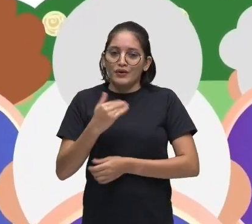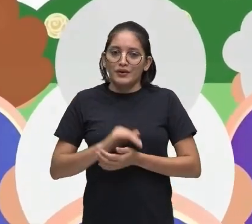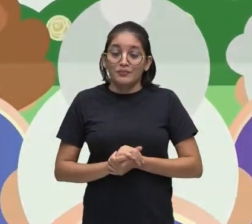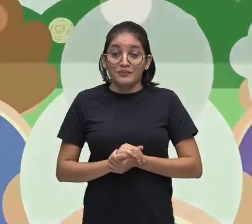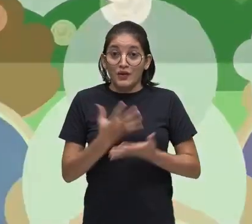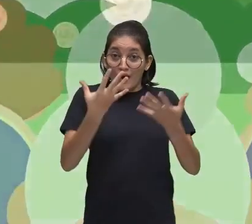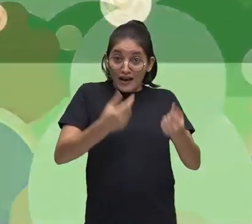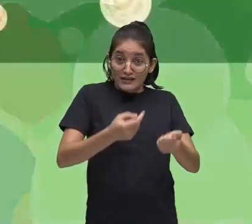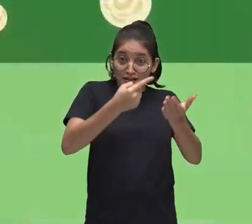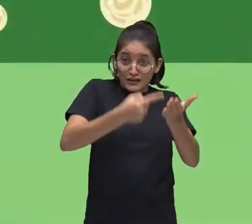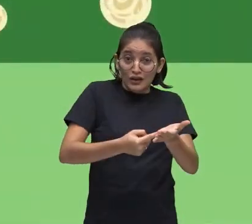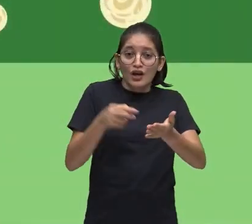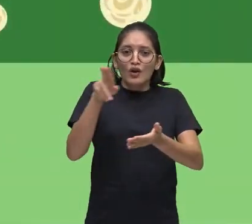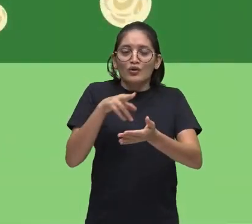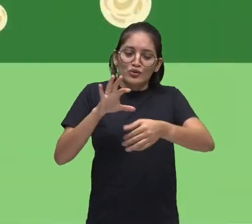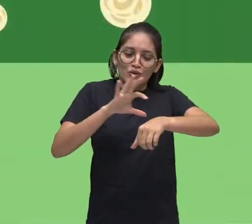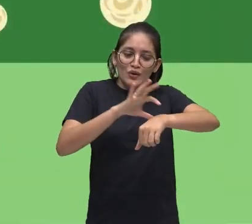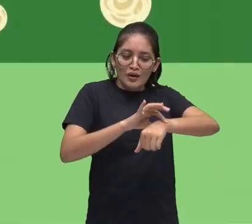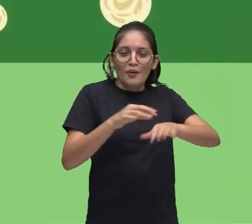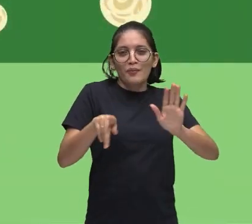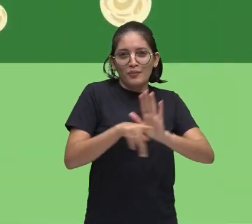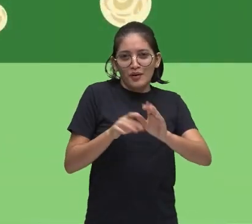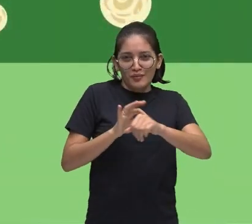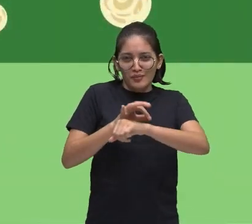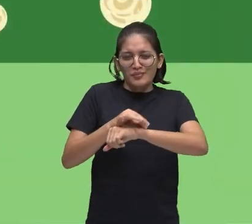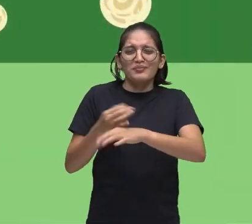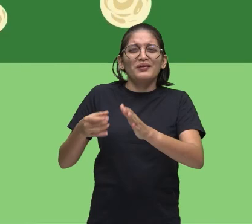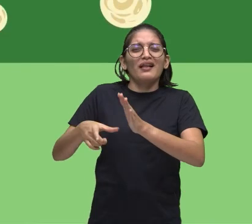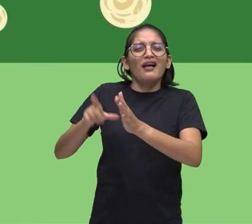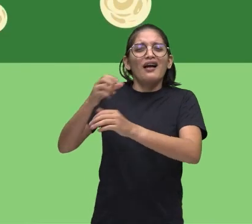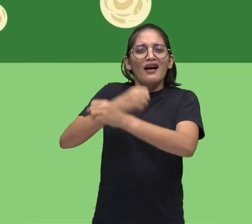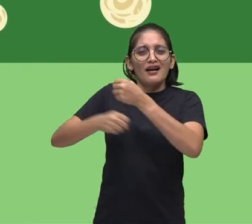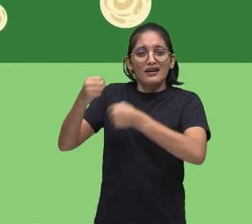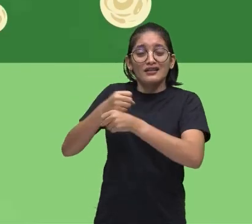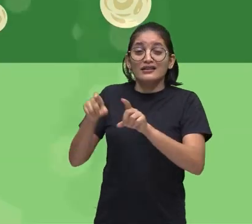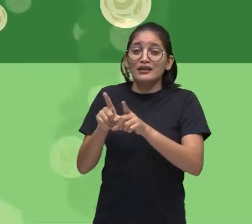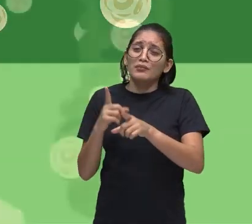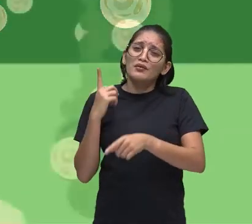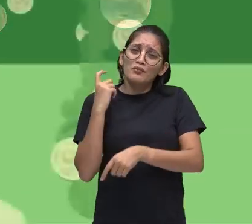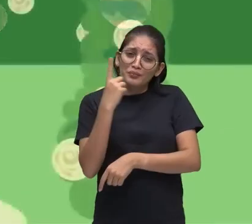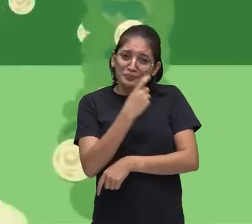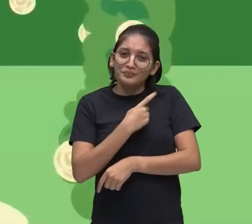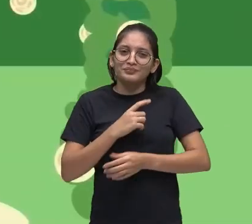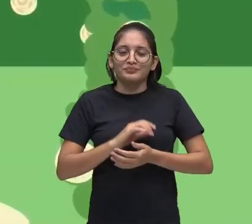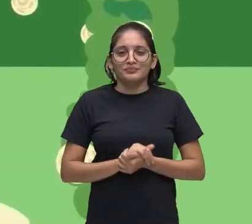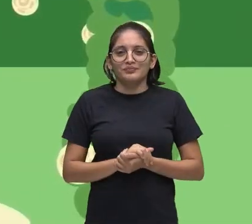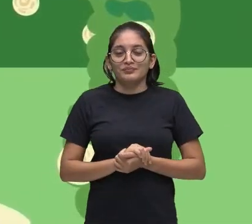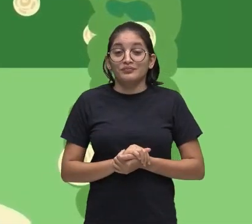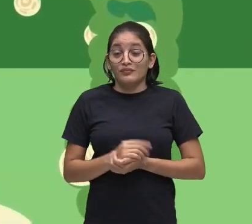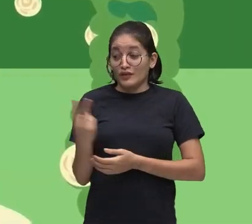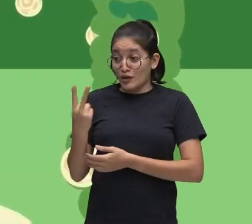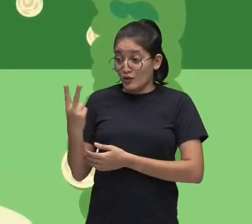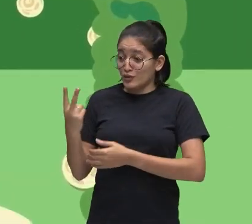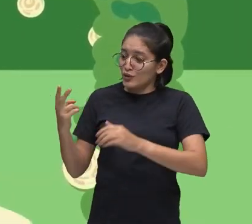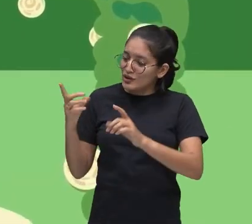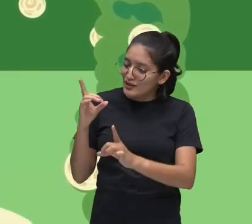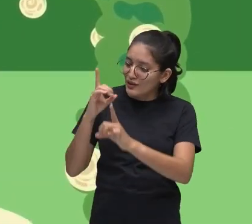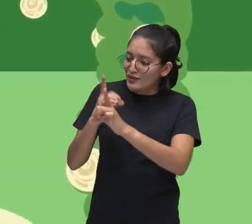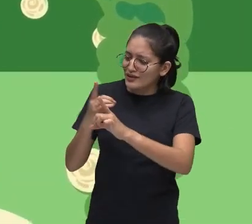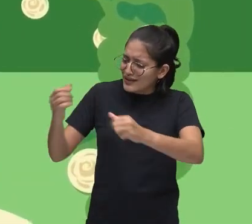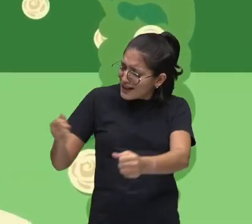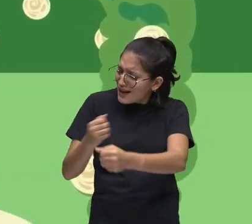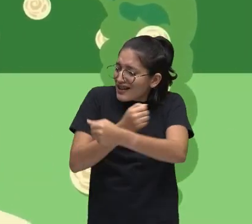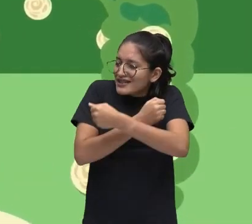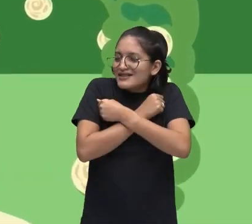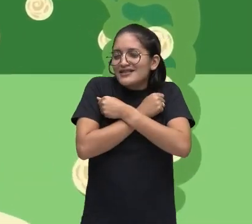dia do casamento usou a pulseira que recebeu do Ricardo anos antes e o perfume. Quando os dois se encontraram,